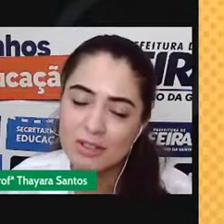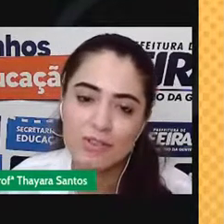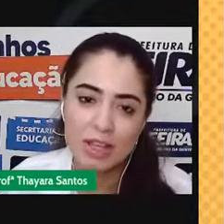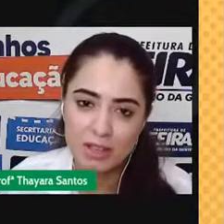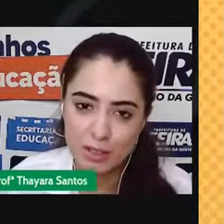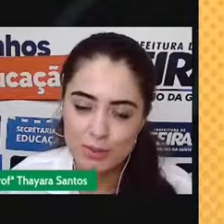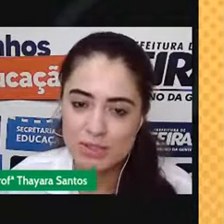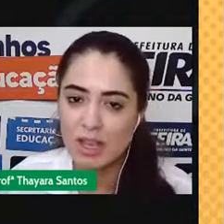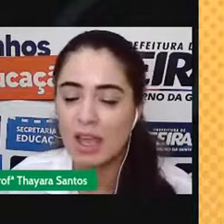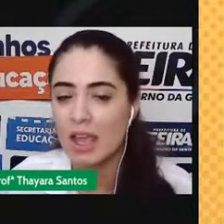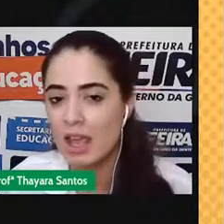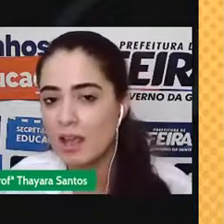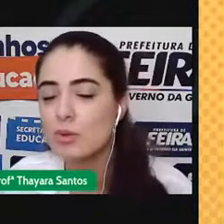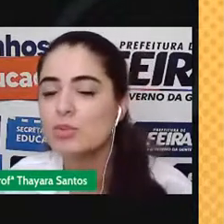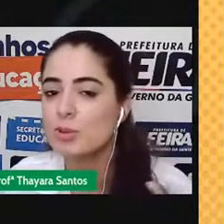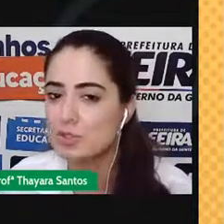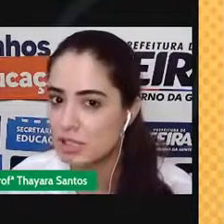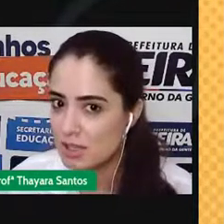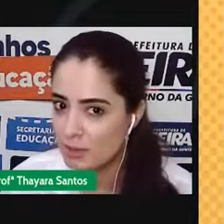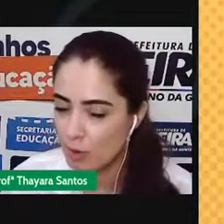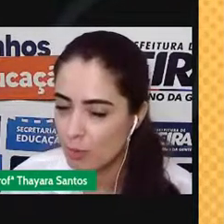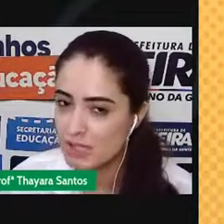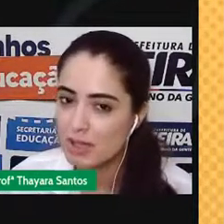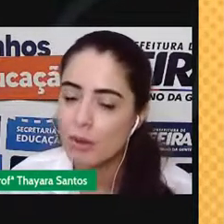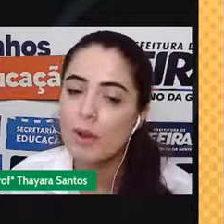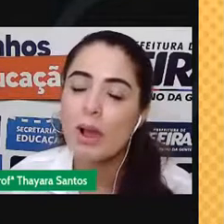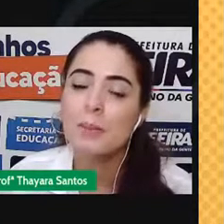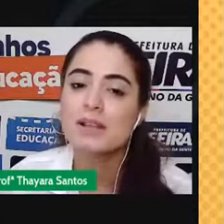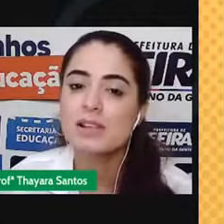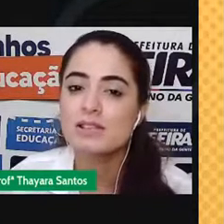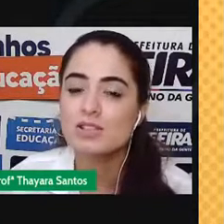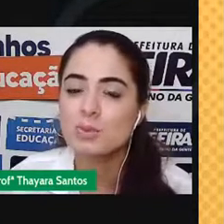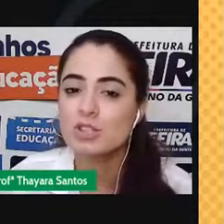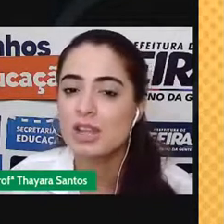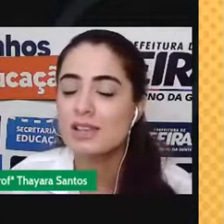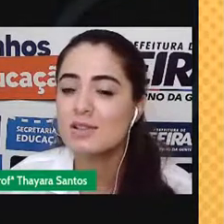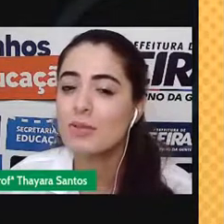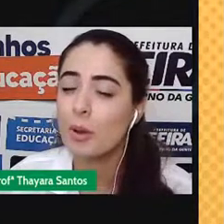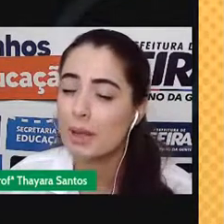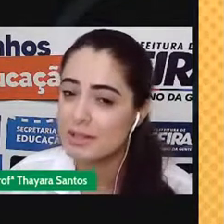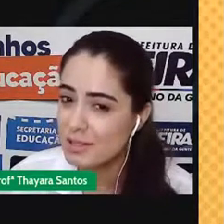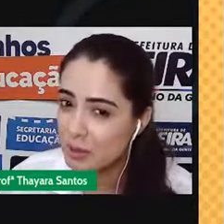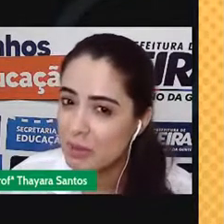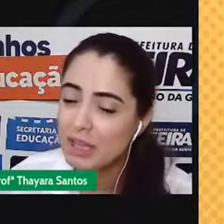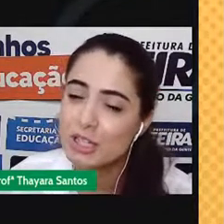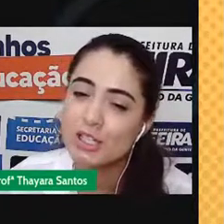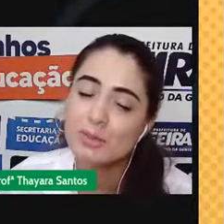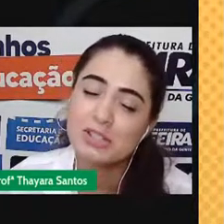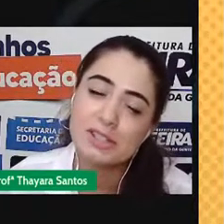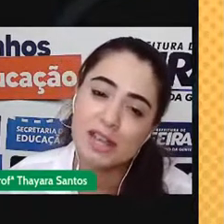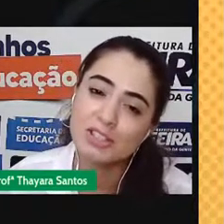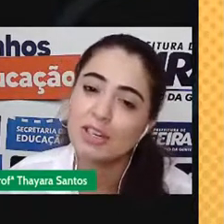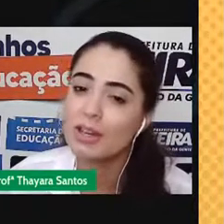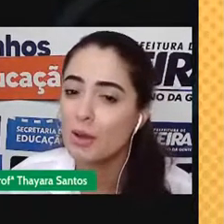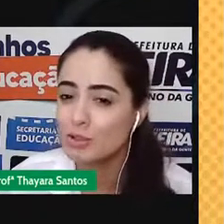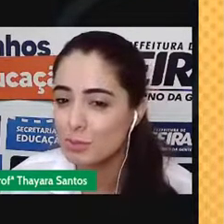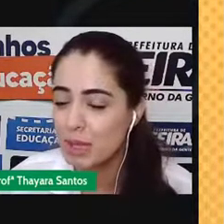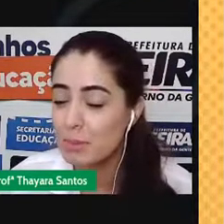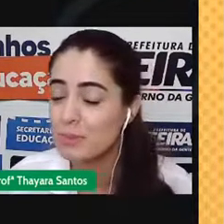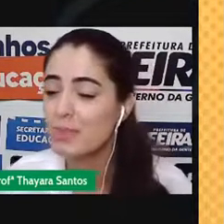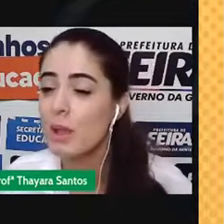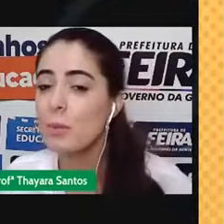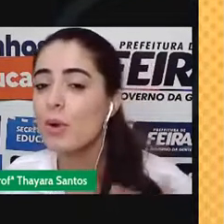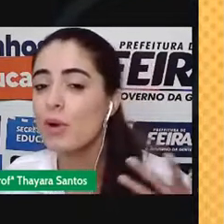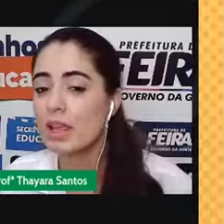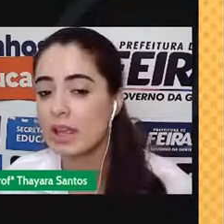de fake news. É um tipo de desinformação, mas esse tipo de desinformação a gente chama de sátira ou de